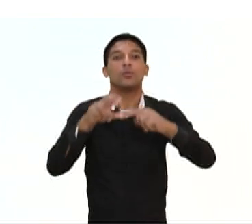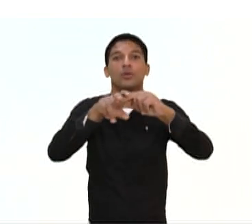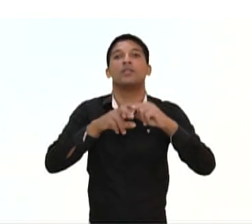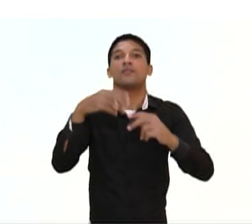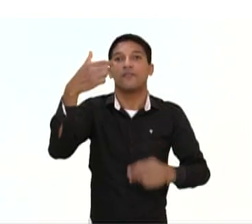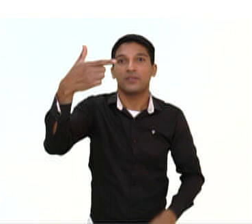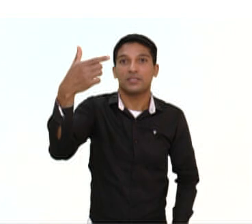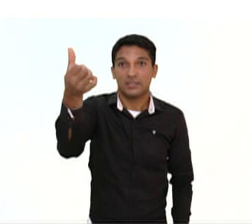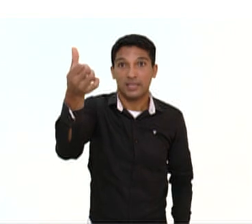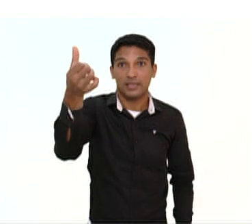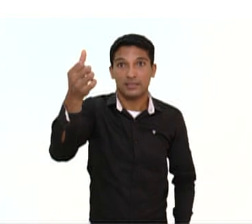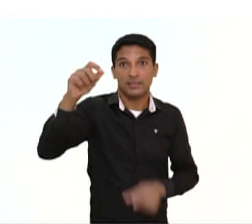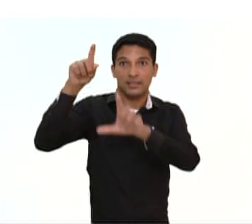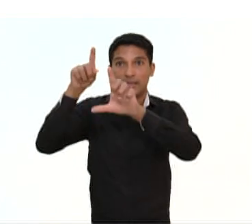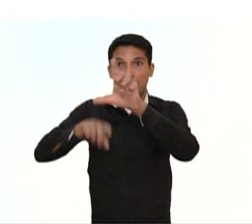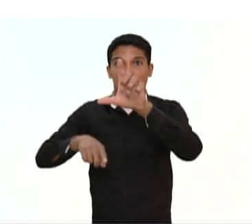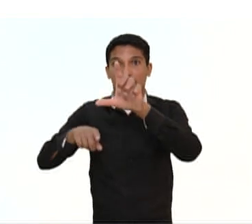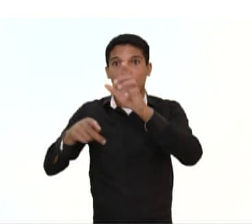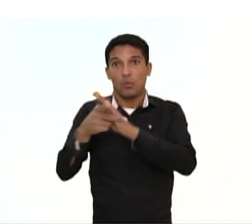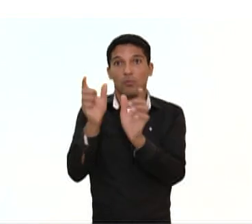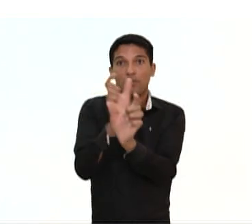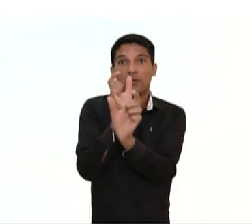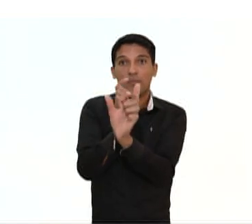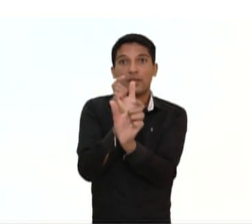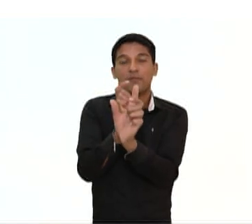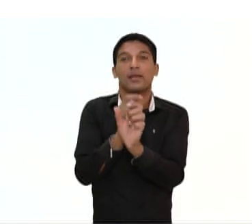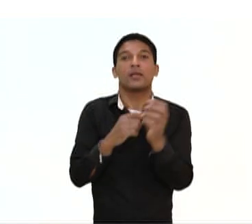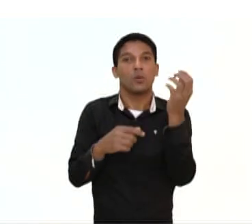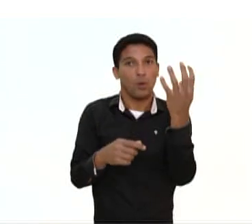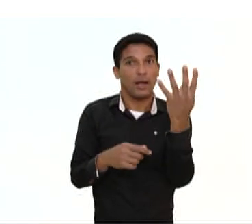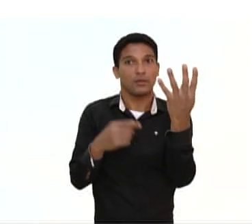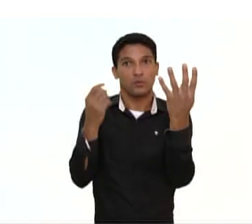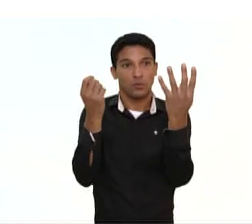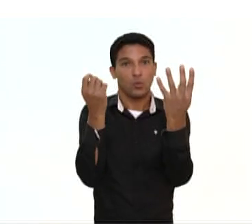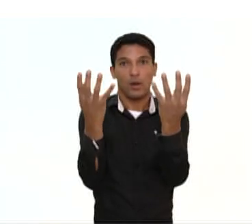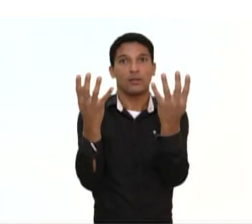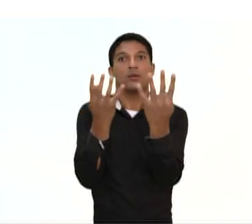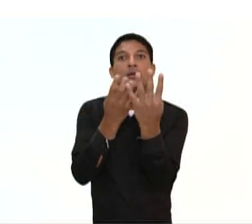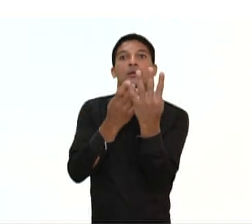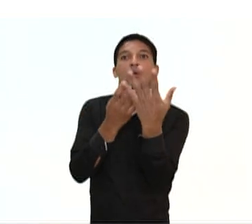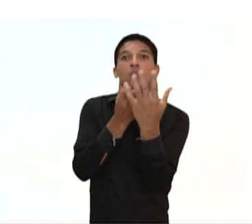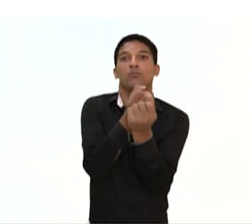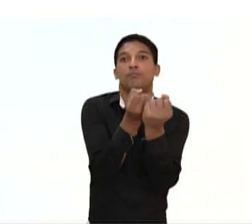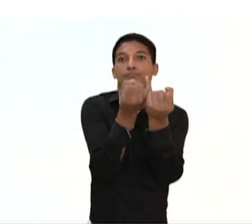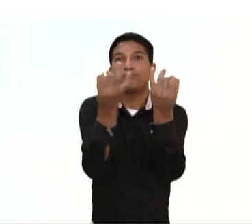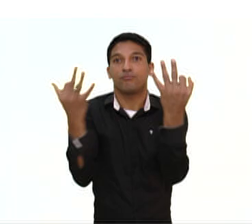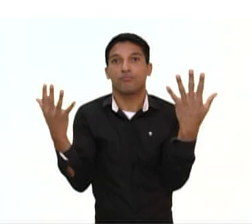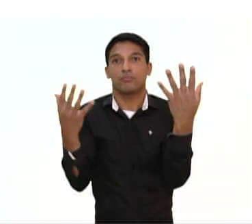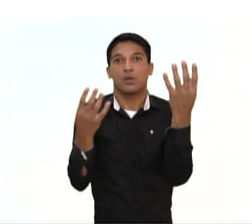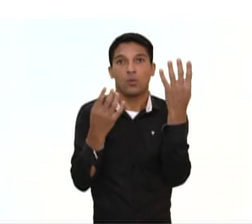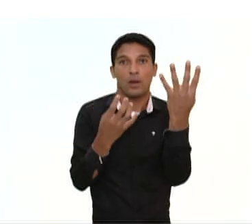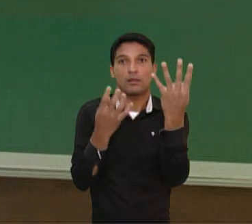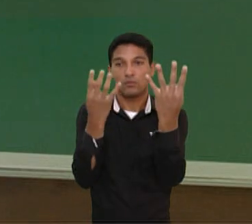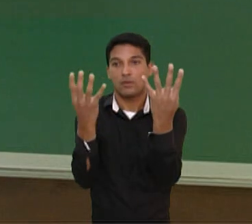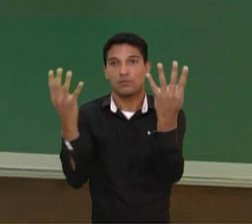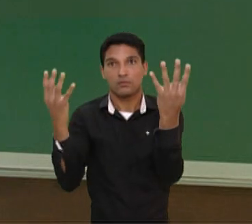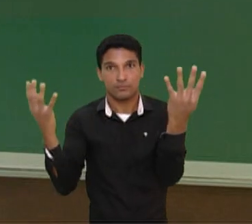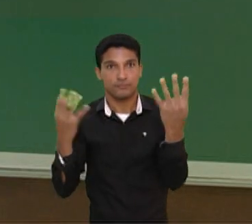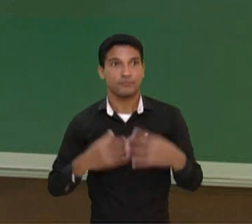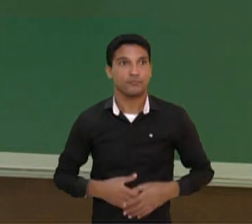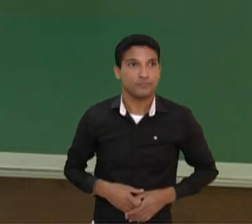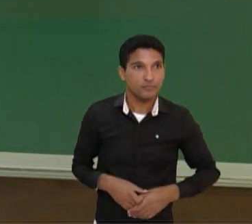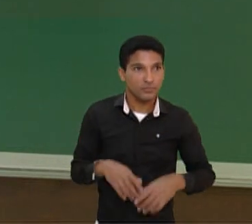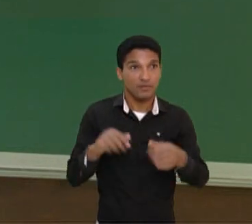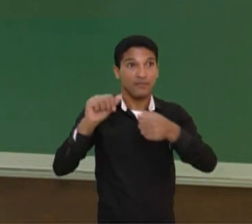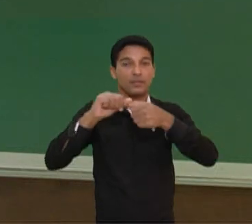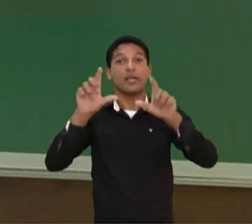4. É um cálculo de arranjo, porque a ordem vai definir uma nova placa, certo? Então, eu vou fazer 26 fatorial,